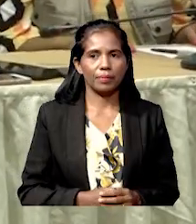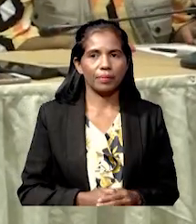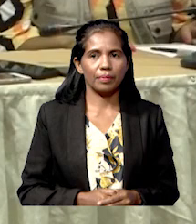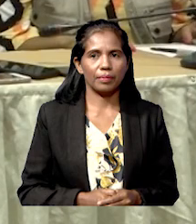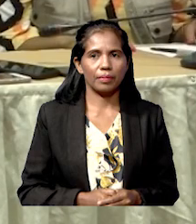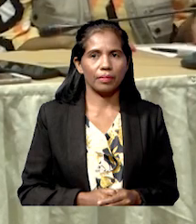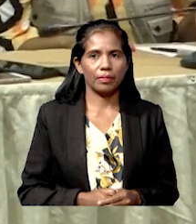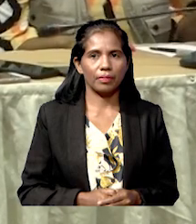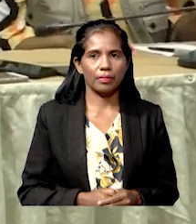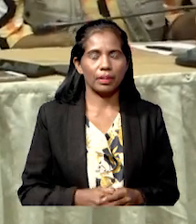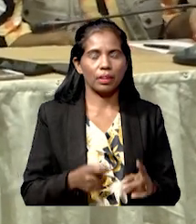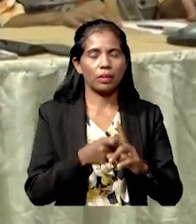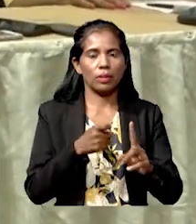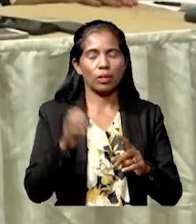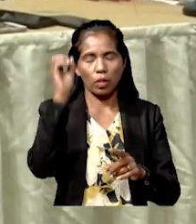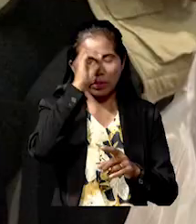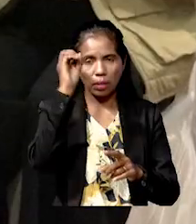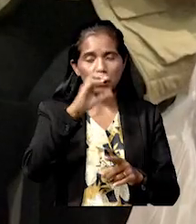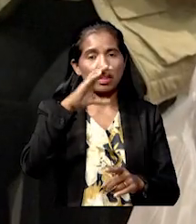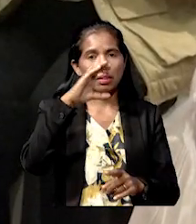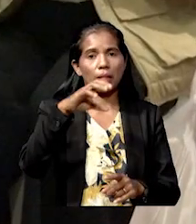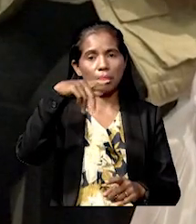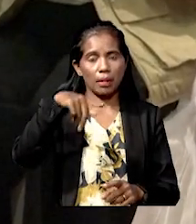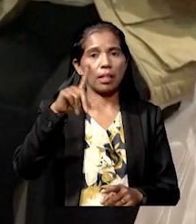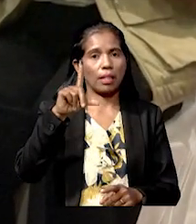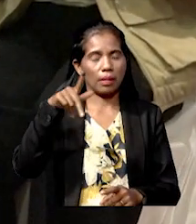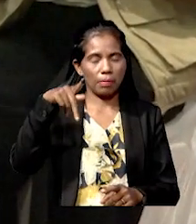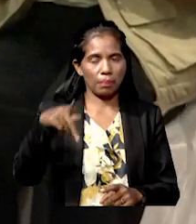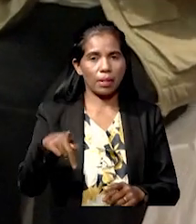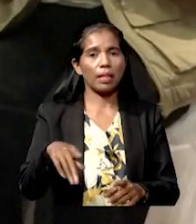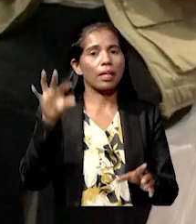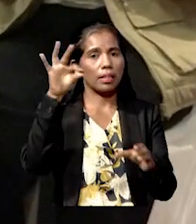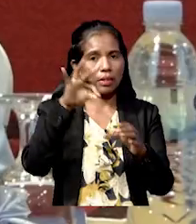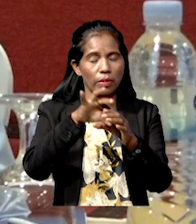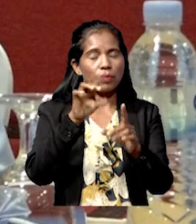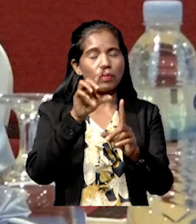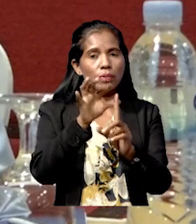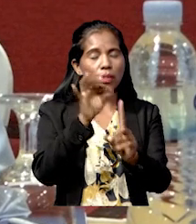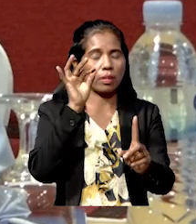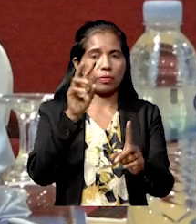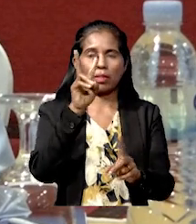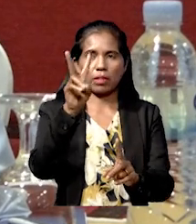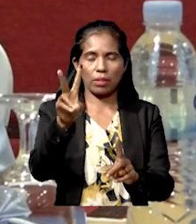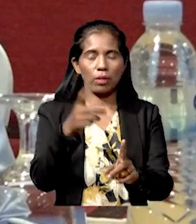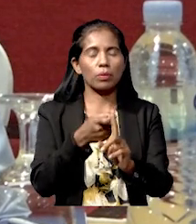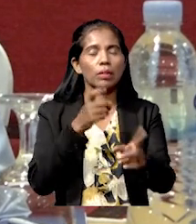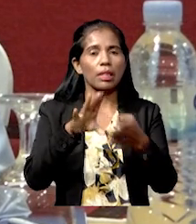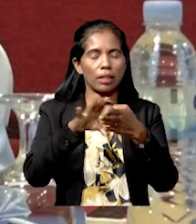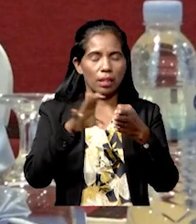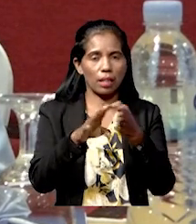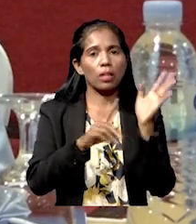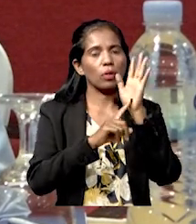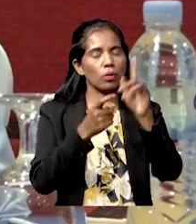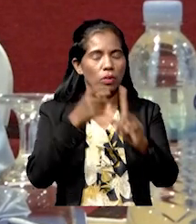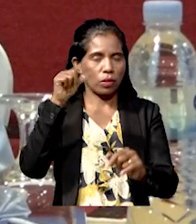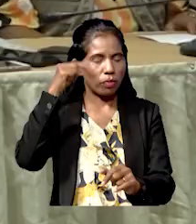Presença Missão Observação Eleitoral da CPLP e eleição presidencial segunda volta lihusi pedido nebe hatu si governo Timor-Leste. Objetivo si pedido